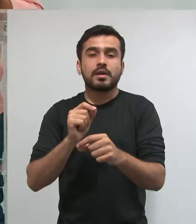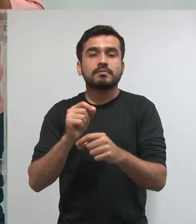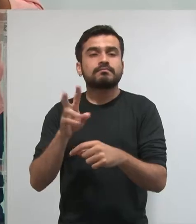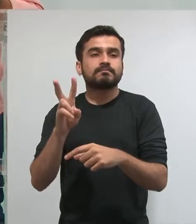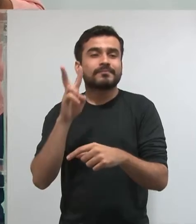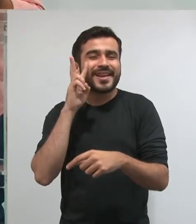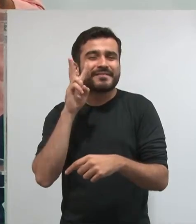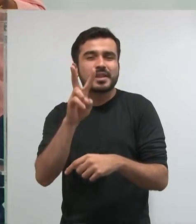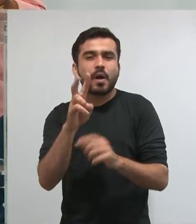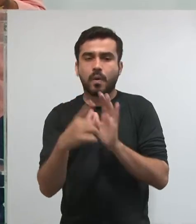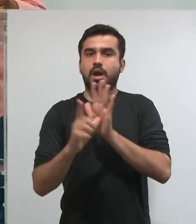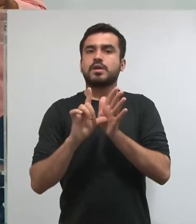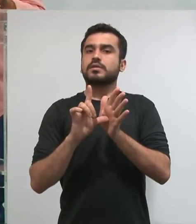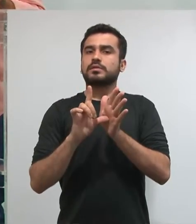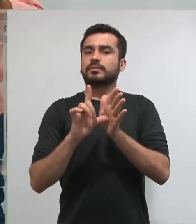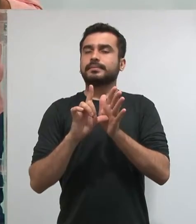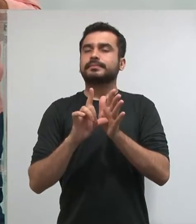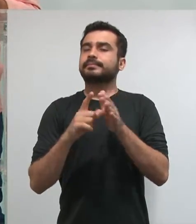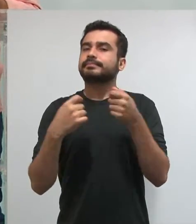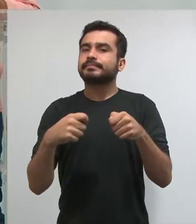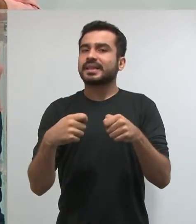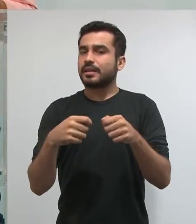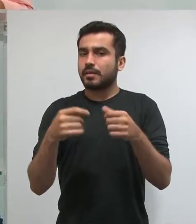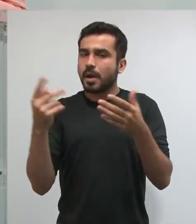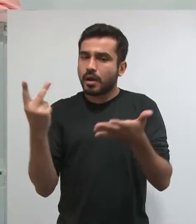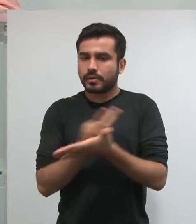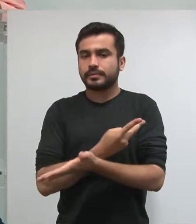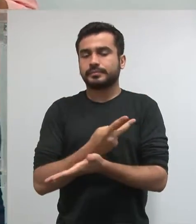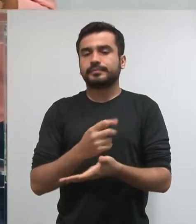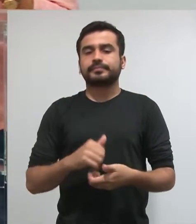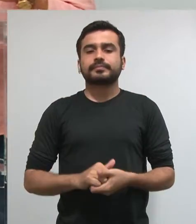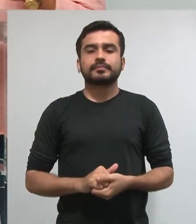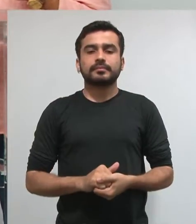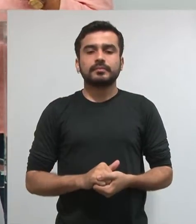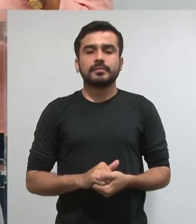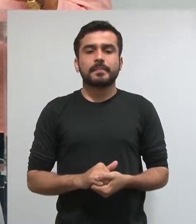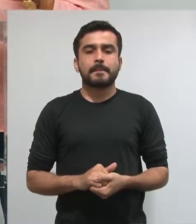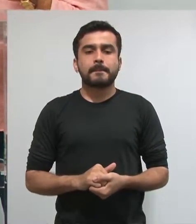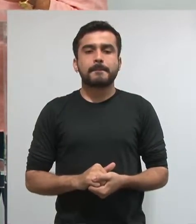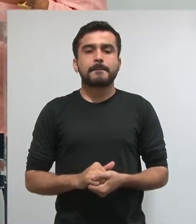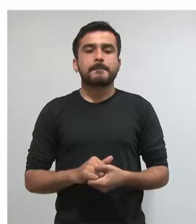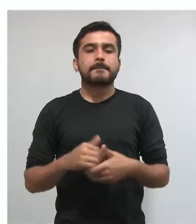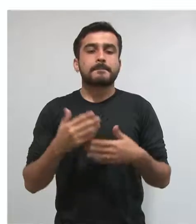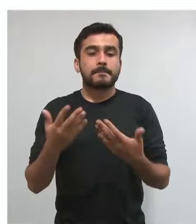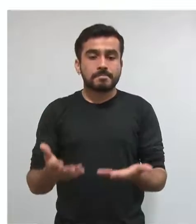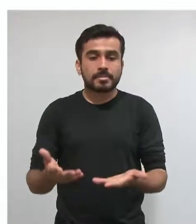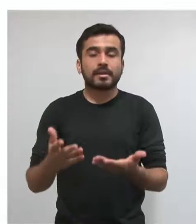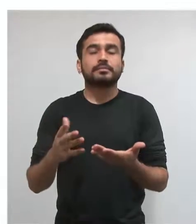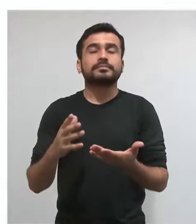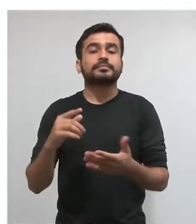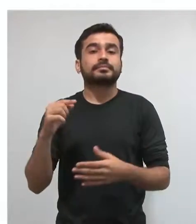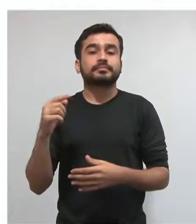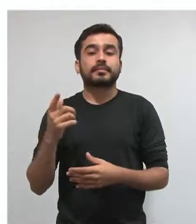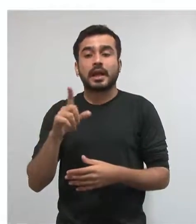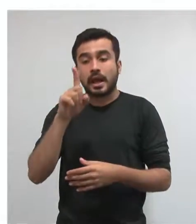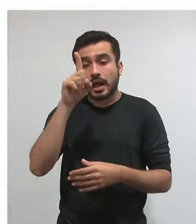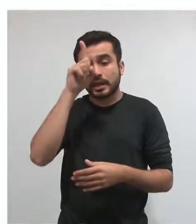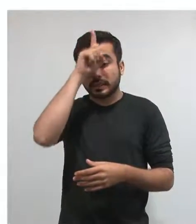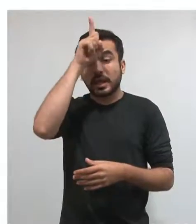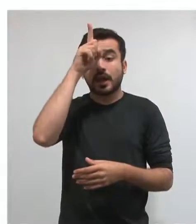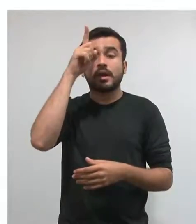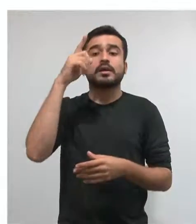previsão, né, dos elementos que serão necessários para isso, ok? Então, avançando dentro dessa ideia dos